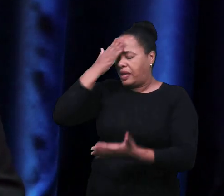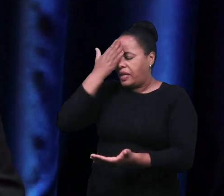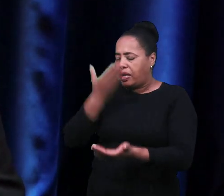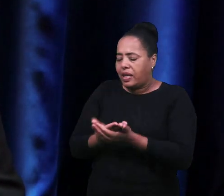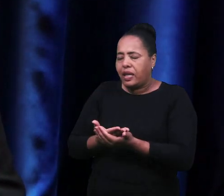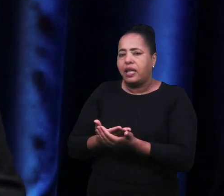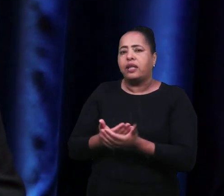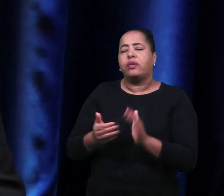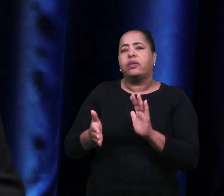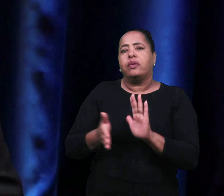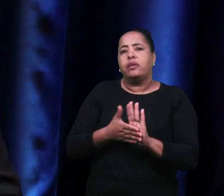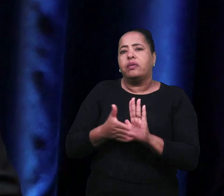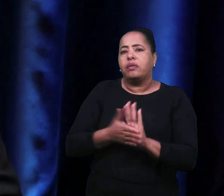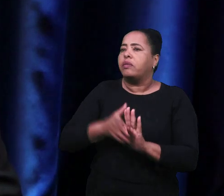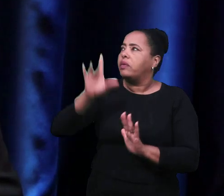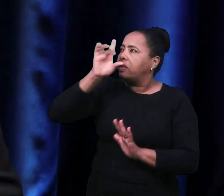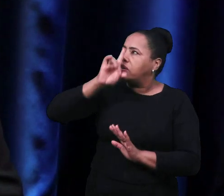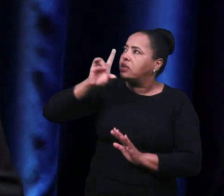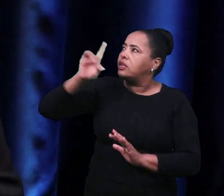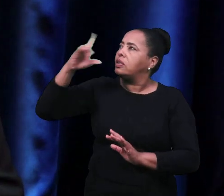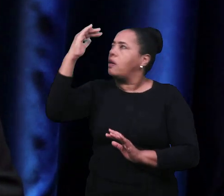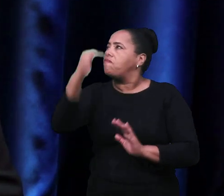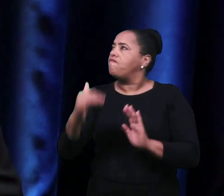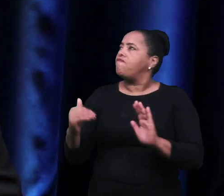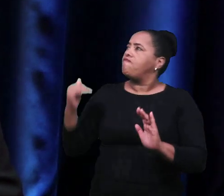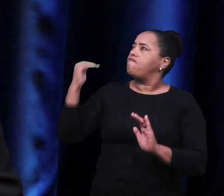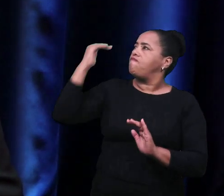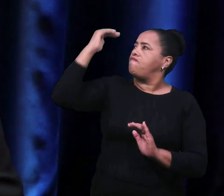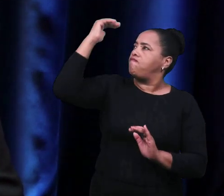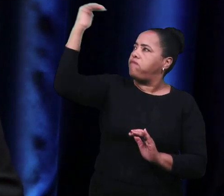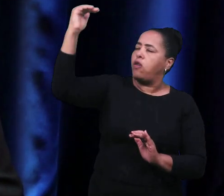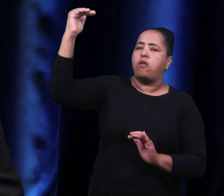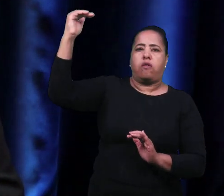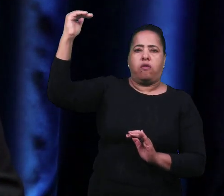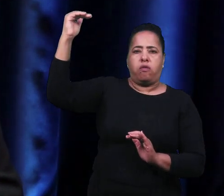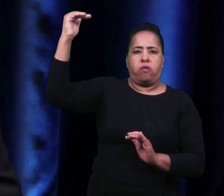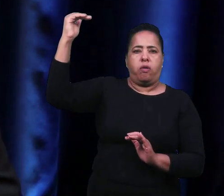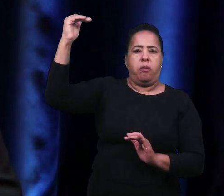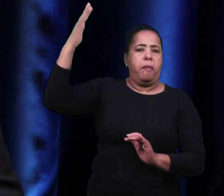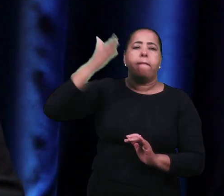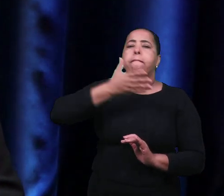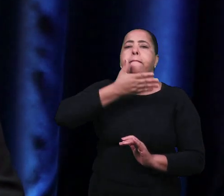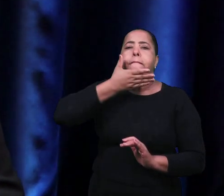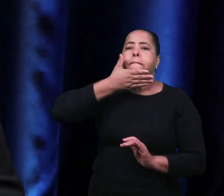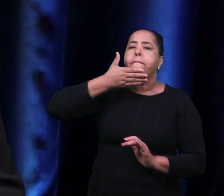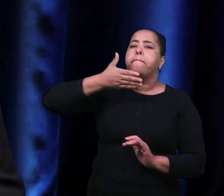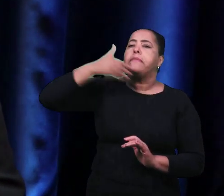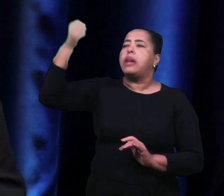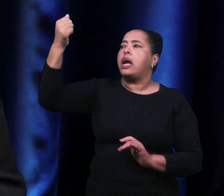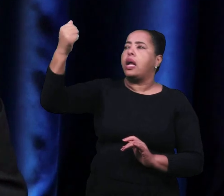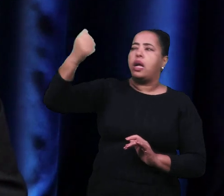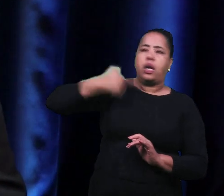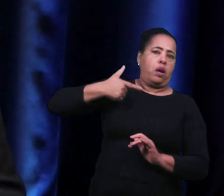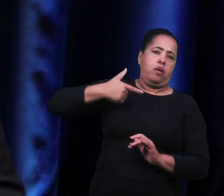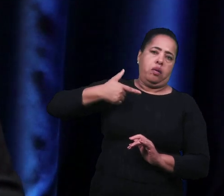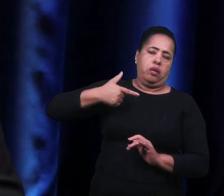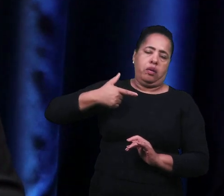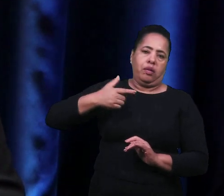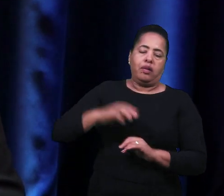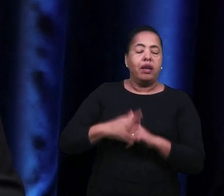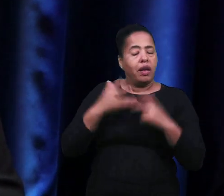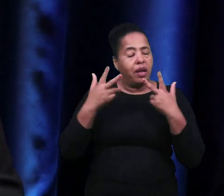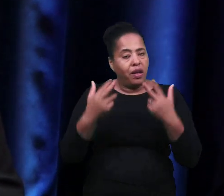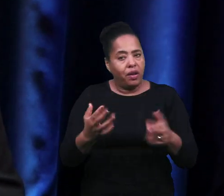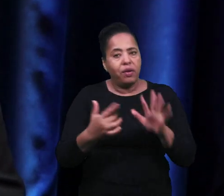de Deus, que a vontade de Deus é soberana e superior e maior do que a nossa. É como você disse,